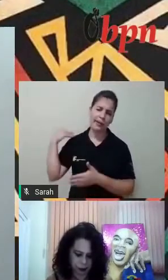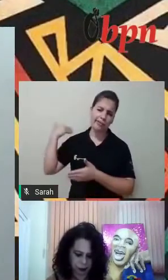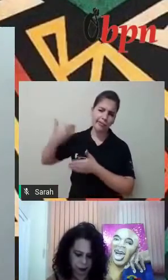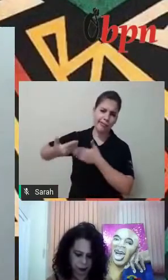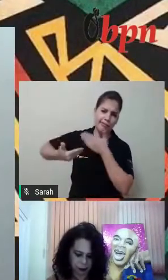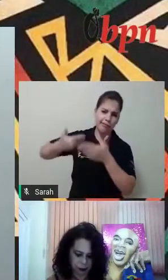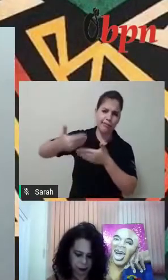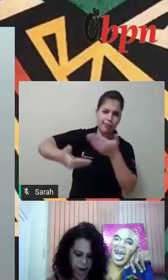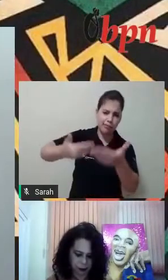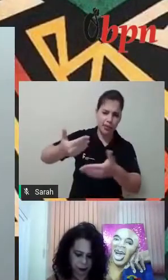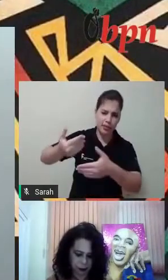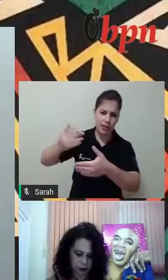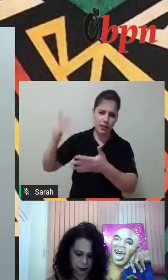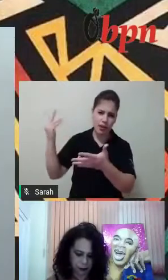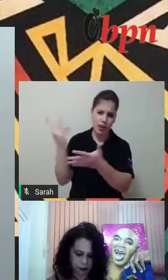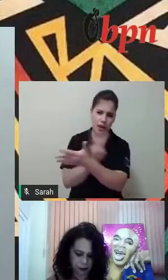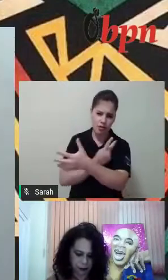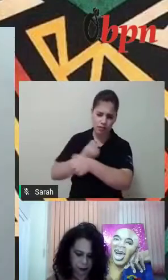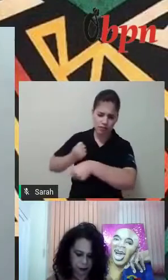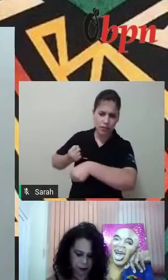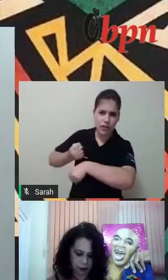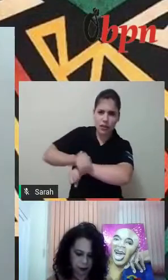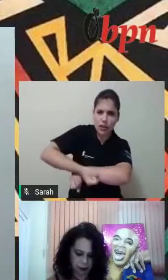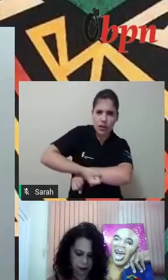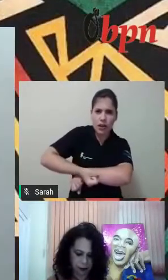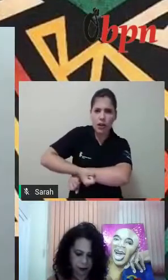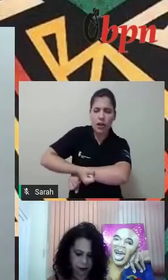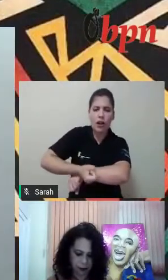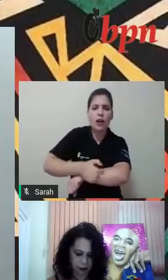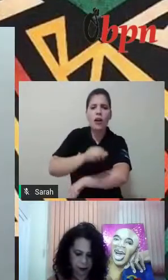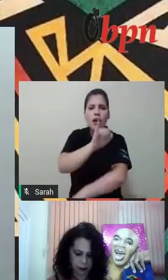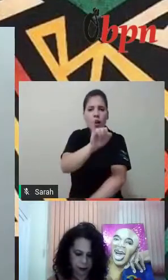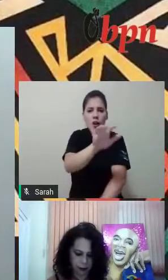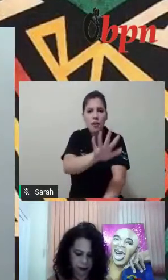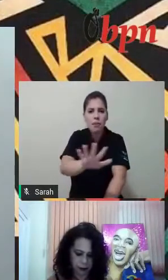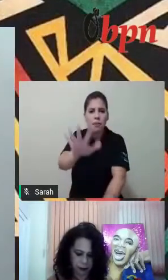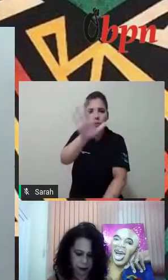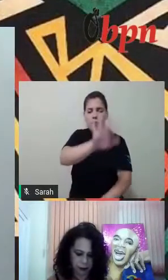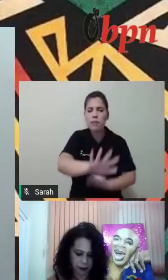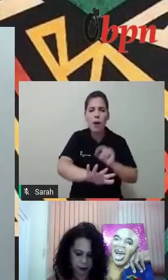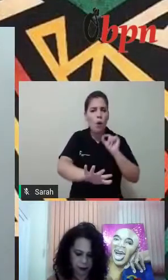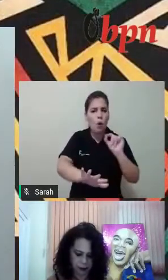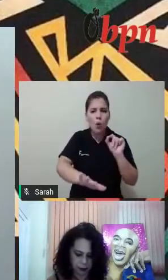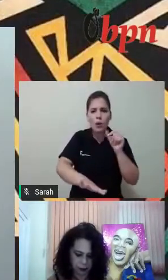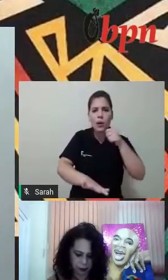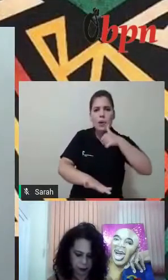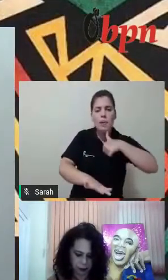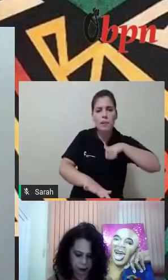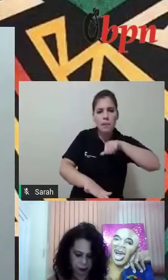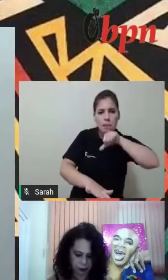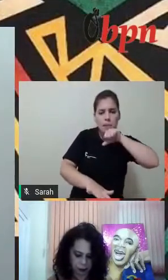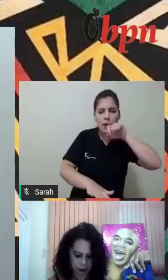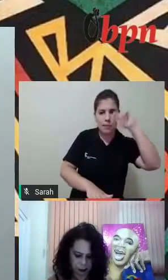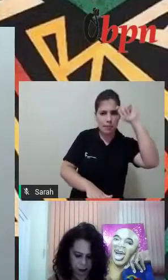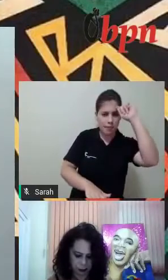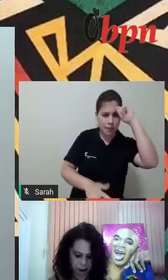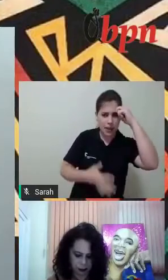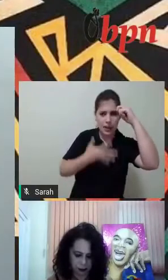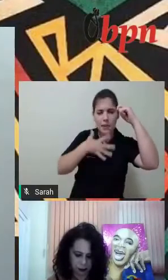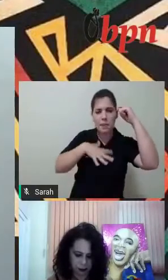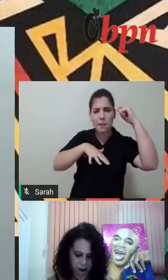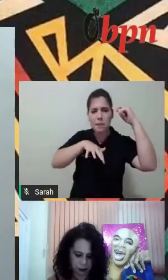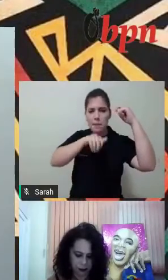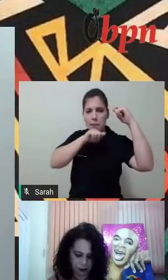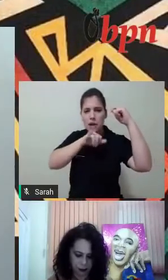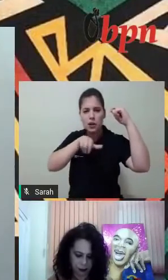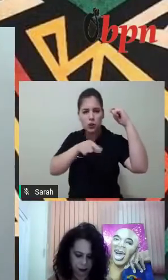era justamente a imagem da Mãe Preta e do Pai João. E eu se